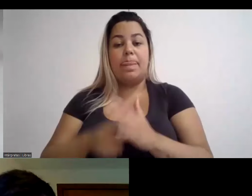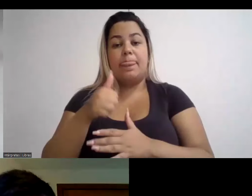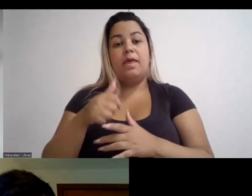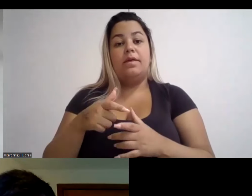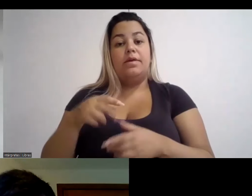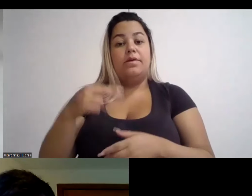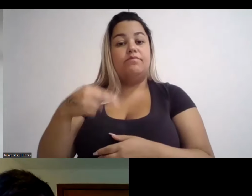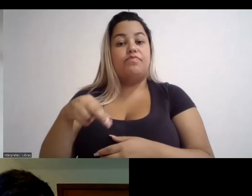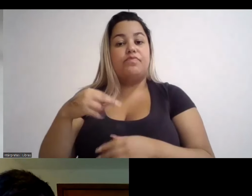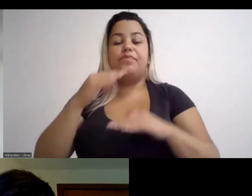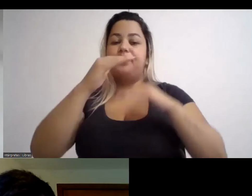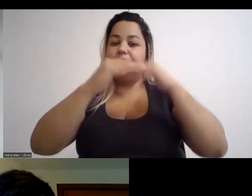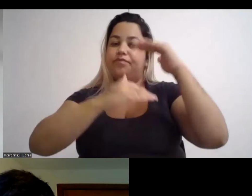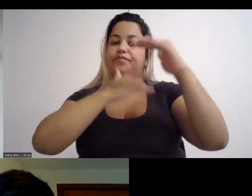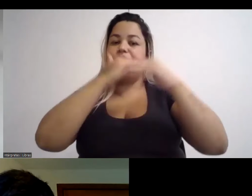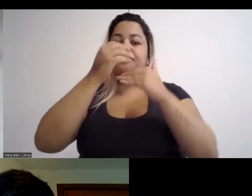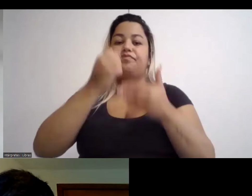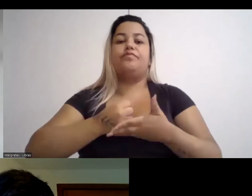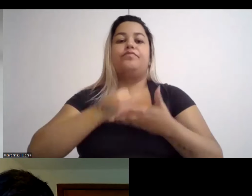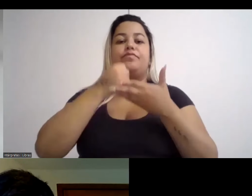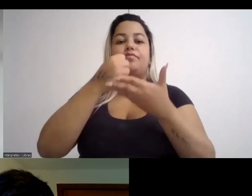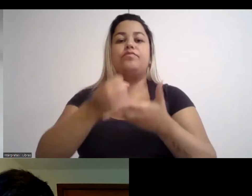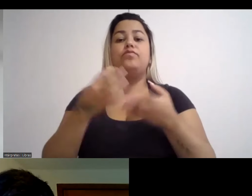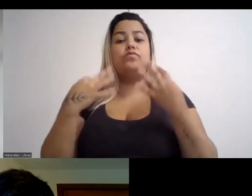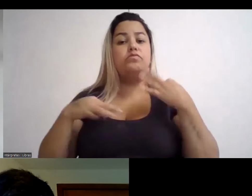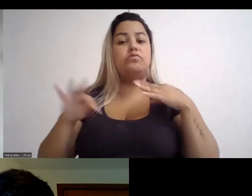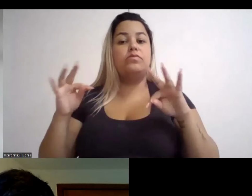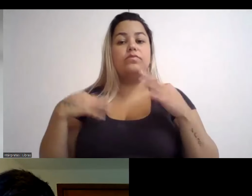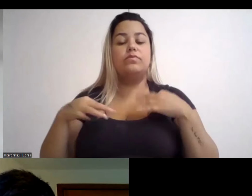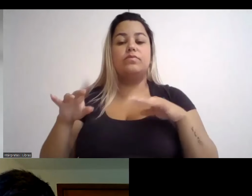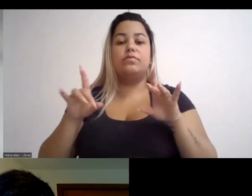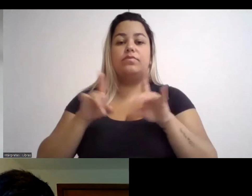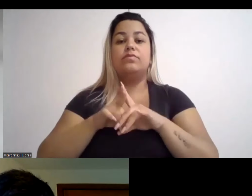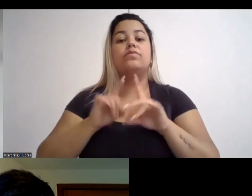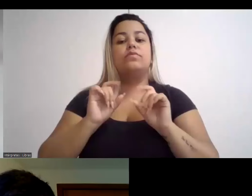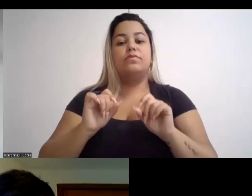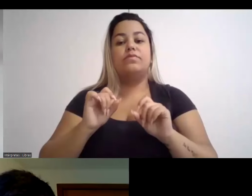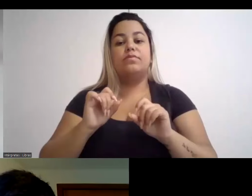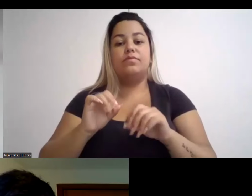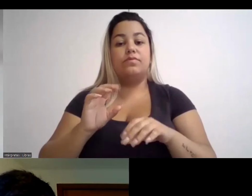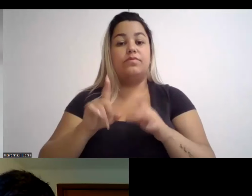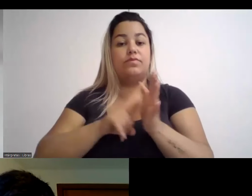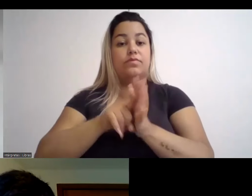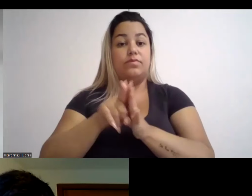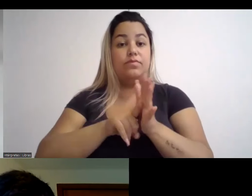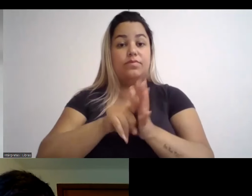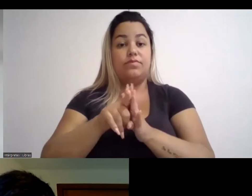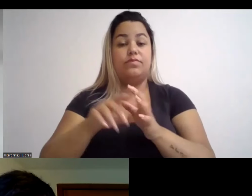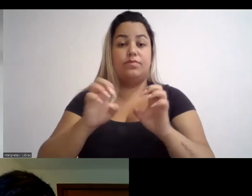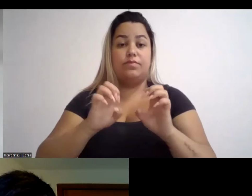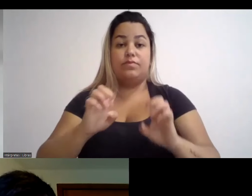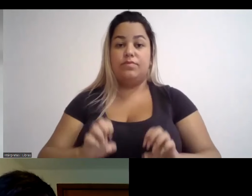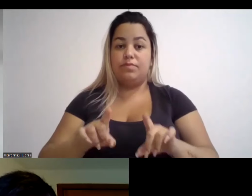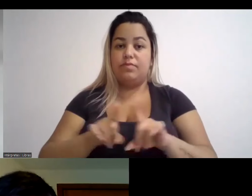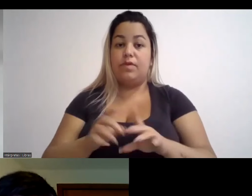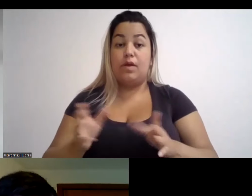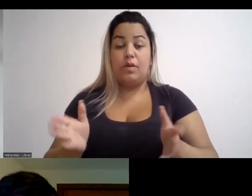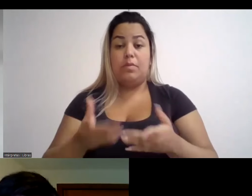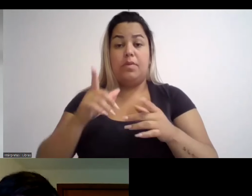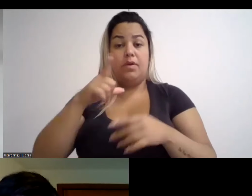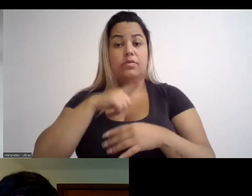a desenvolver e oferecer turismo criativo, e passou a atuar como consultora para a estruturação de iniciativas que têm o turismo